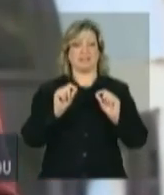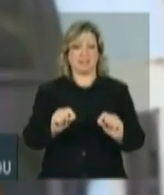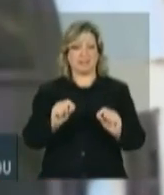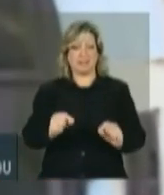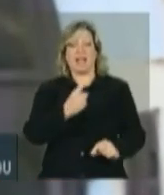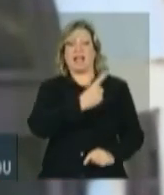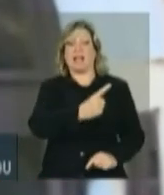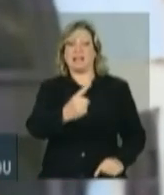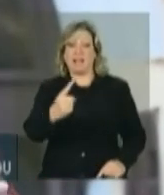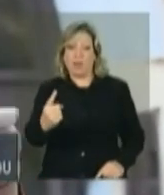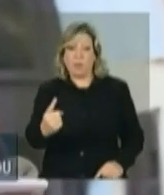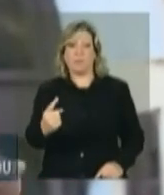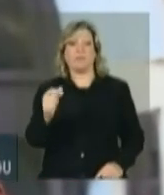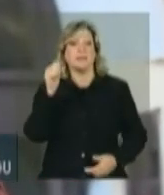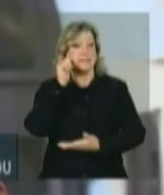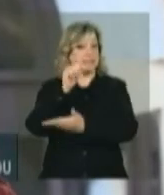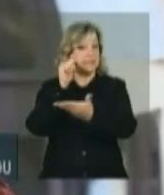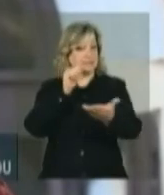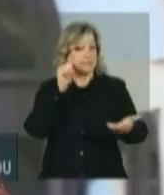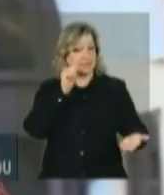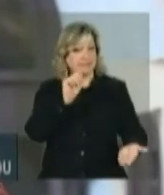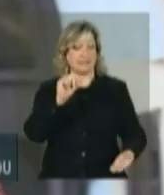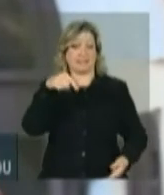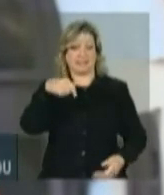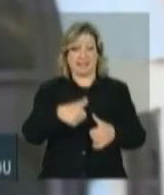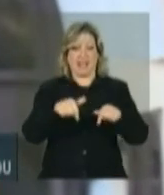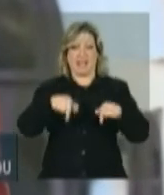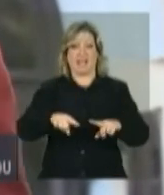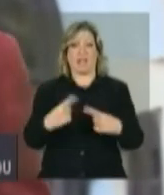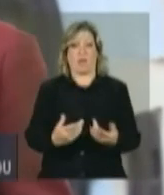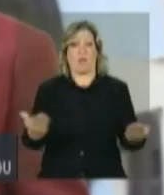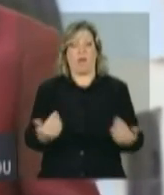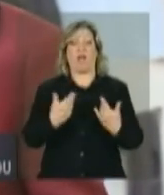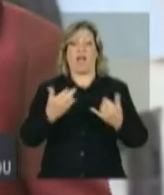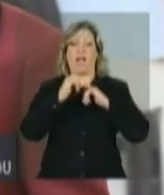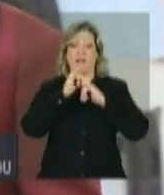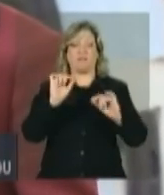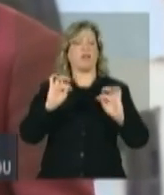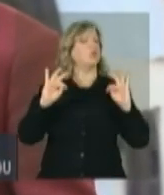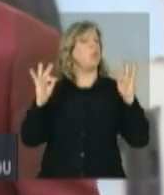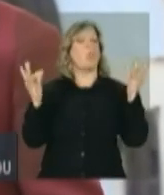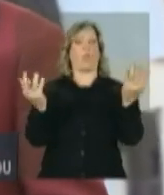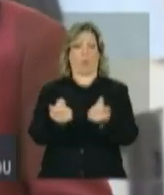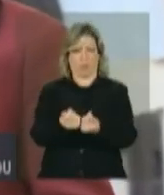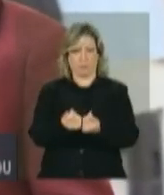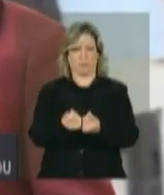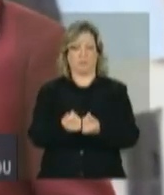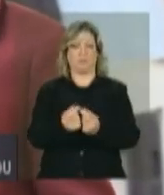a cada uma das mulheres aqui presentes, e quero dizer a todos